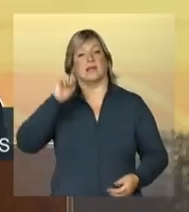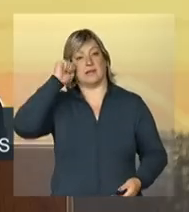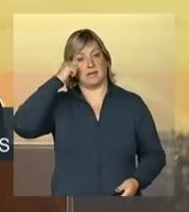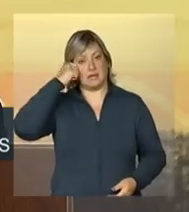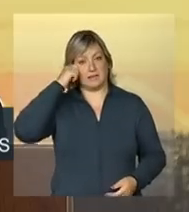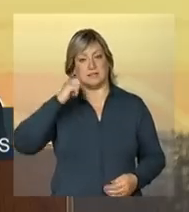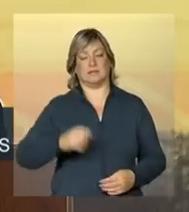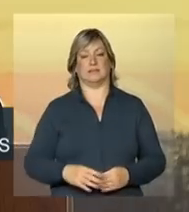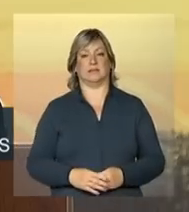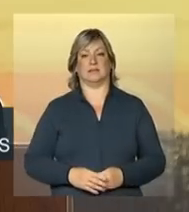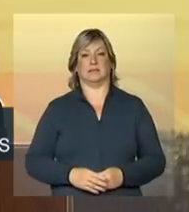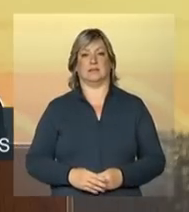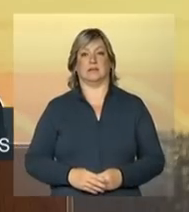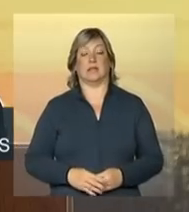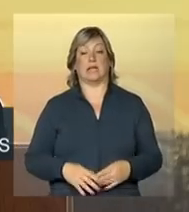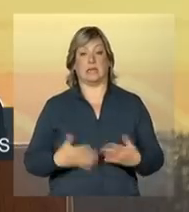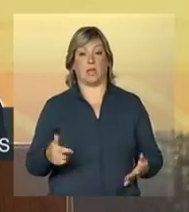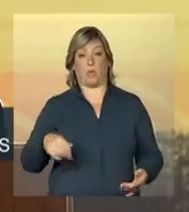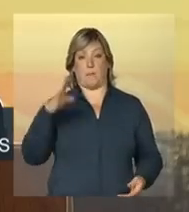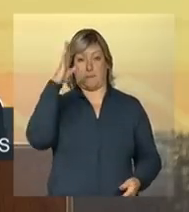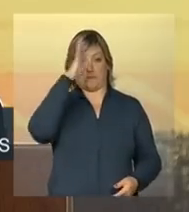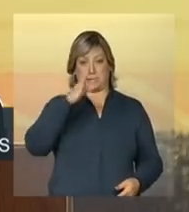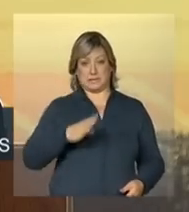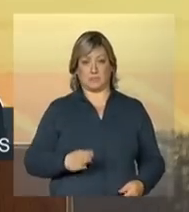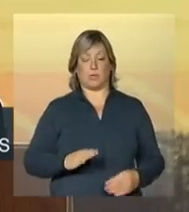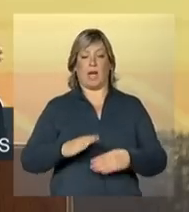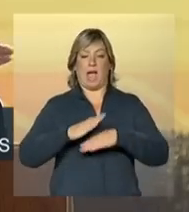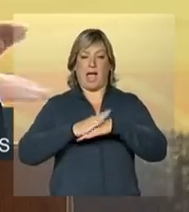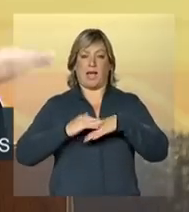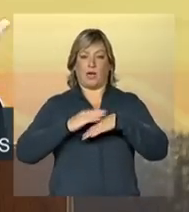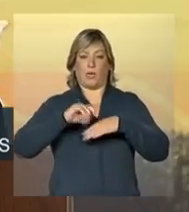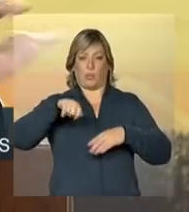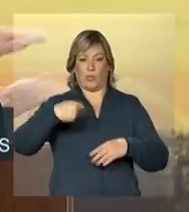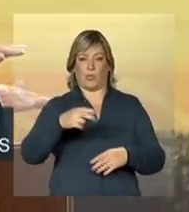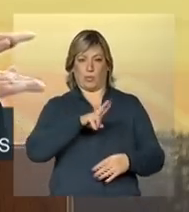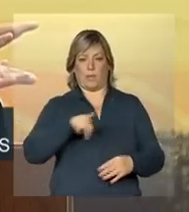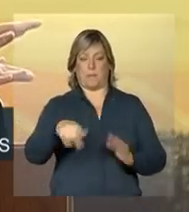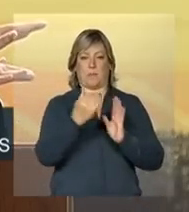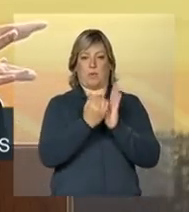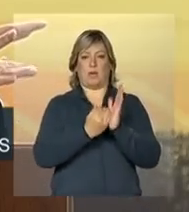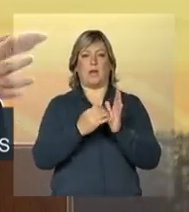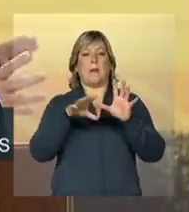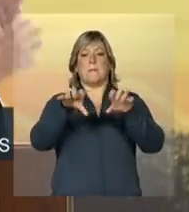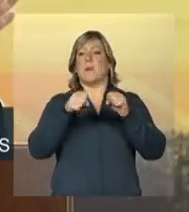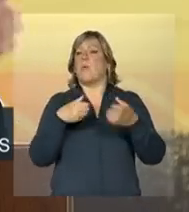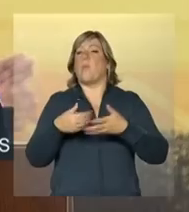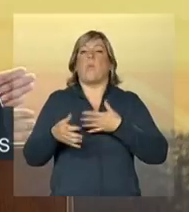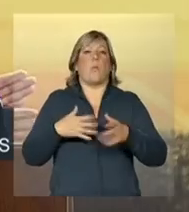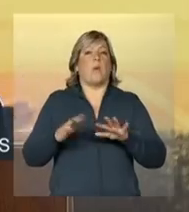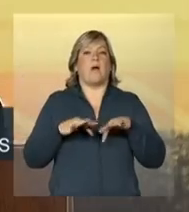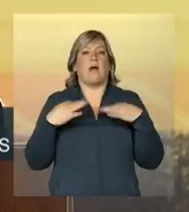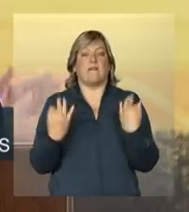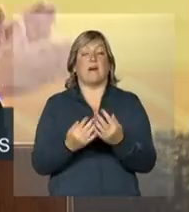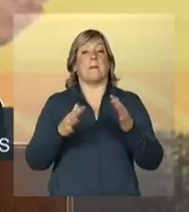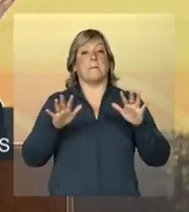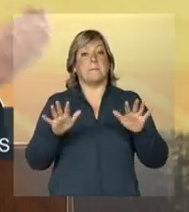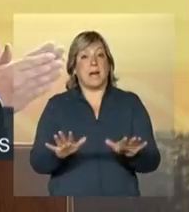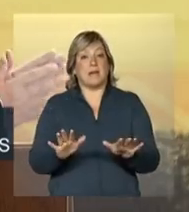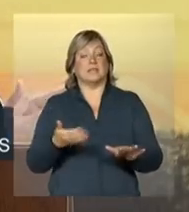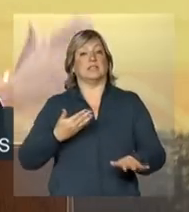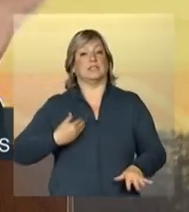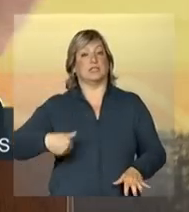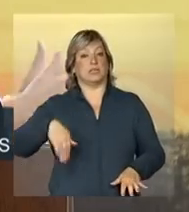Negra então o Brasil carinhoso Ele pega qualquer família mas nós